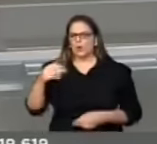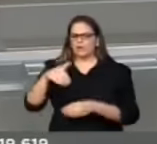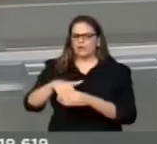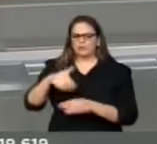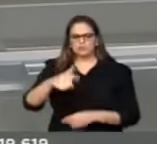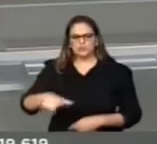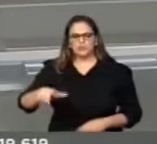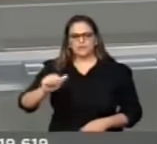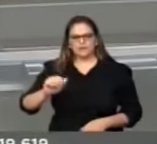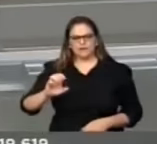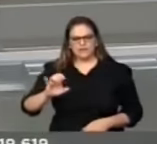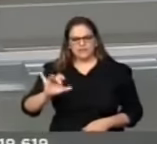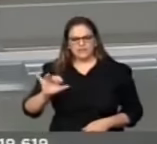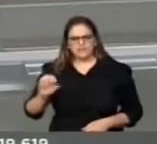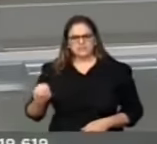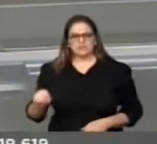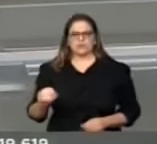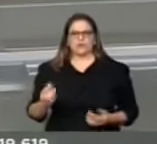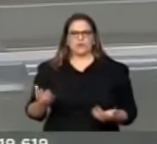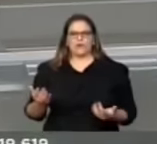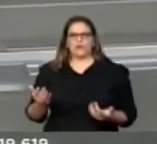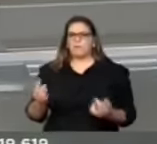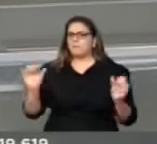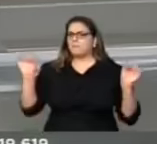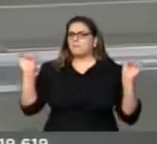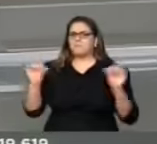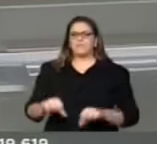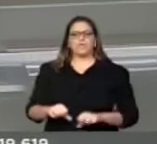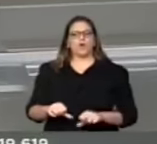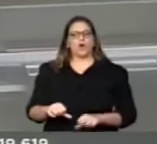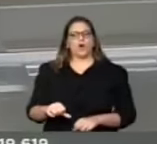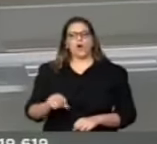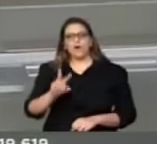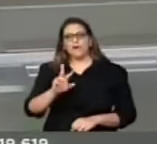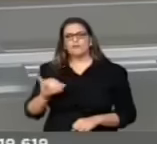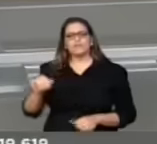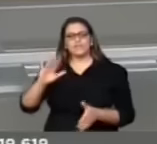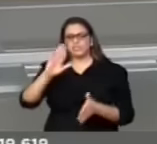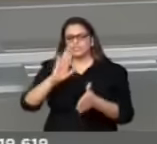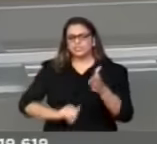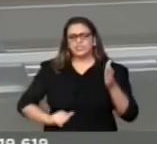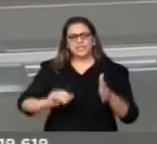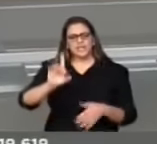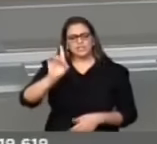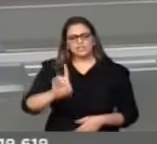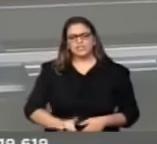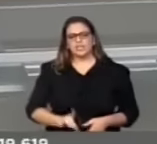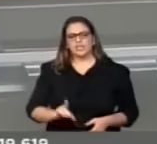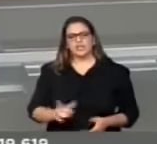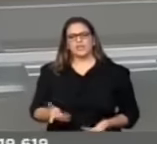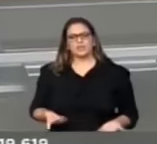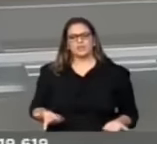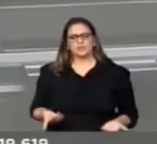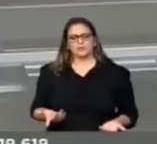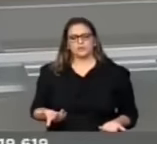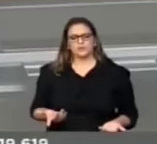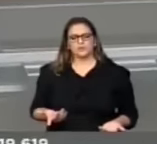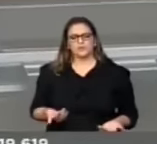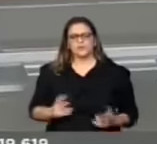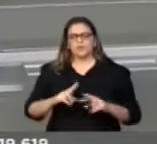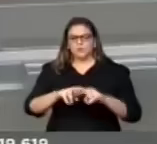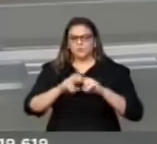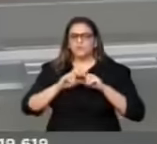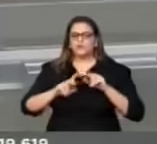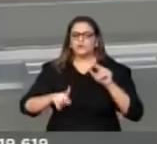um programa mais liberal, que retirará mais direitos, e quem vai pagar a conta da crise é o